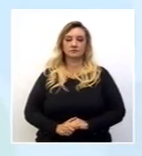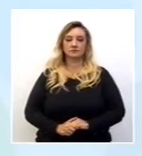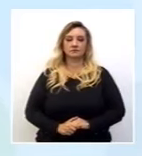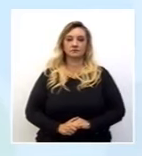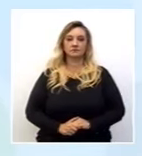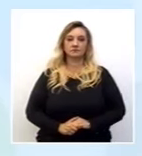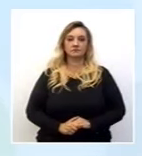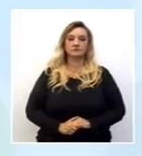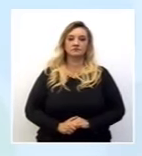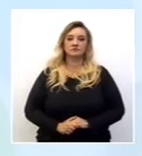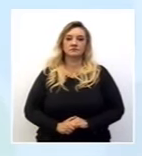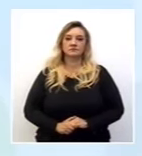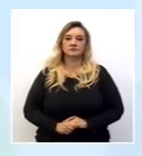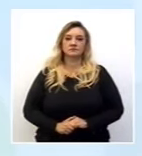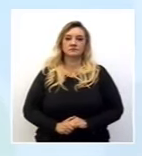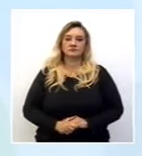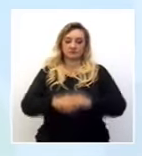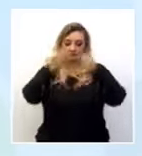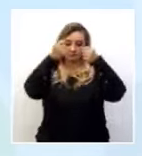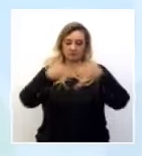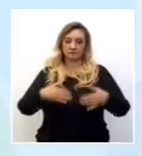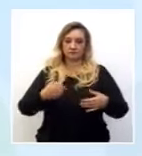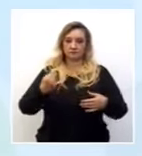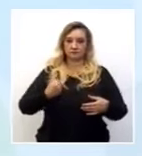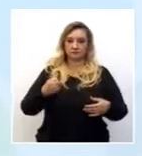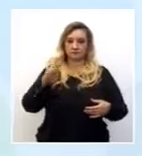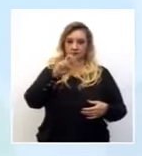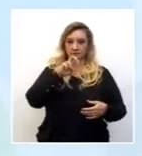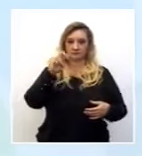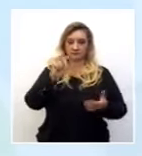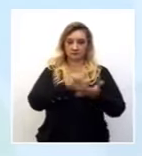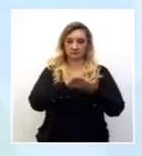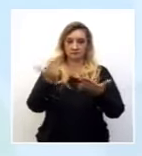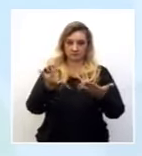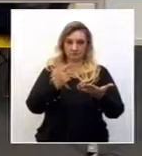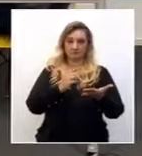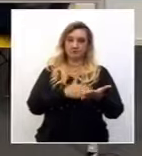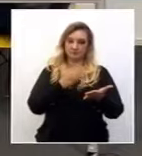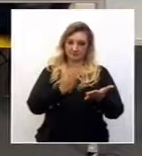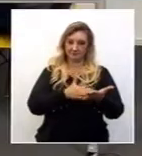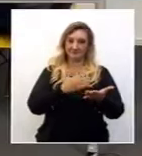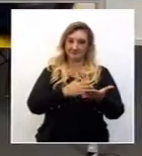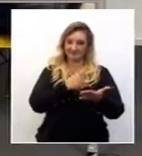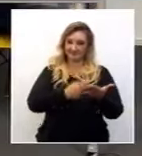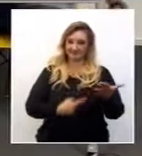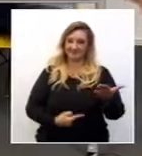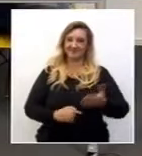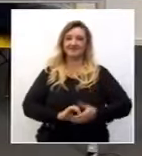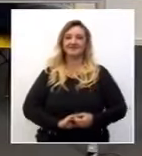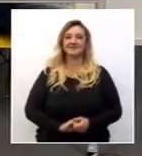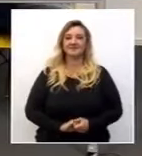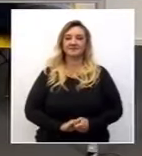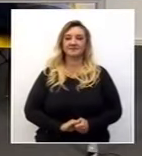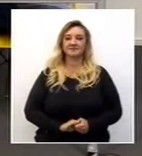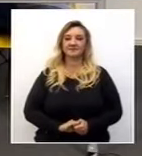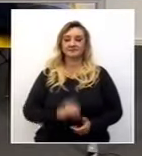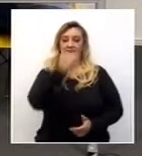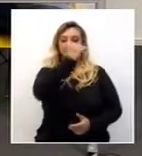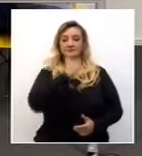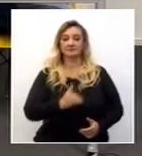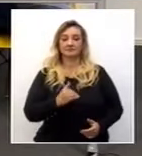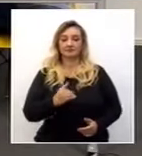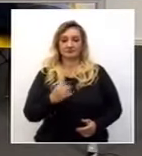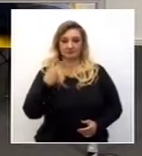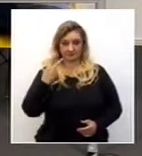que está descrito lá na página 55, é isso, Tati? Isso. Temos mais dois aí, né, Bruno? Perdão. Esse que